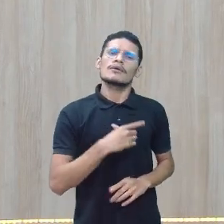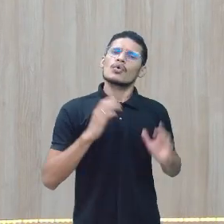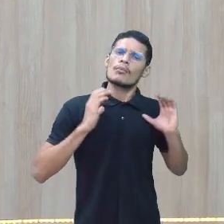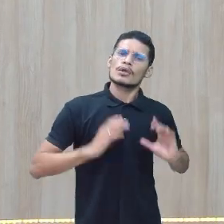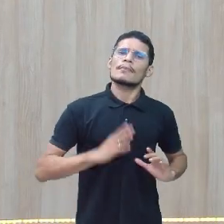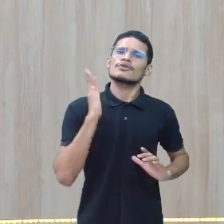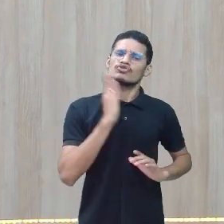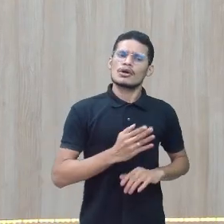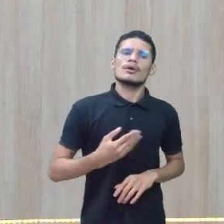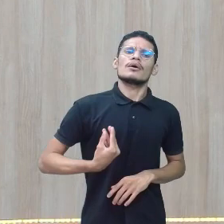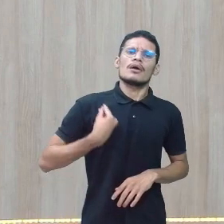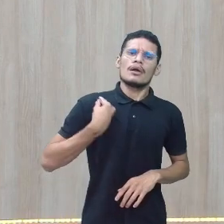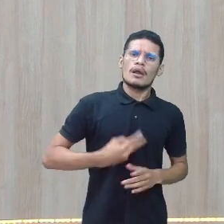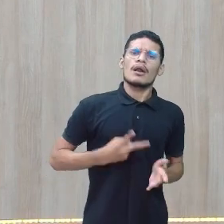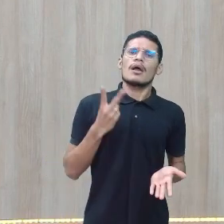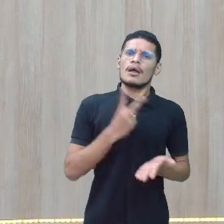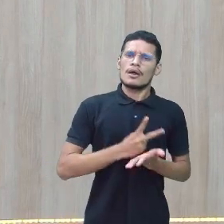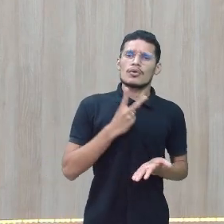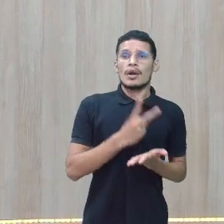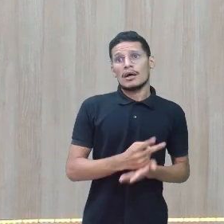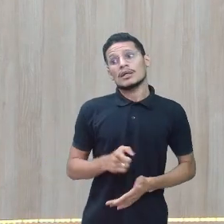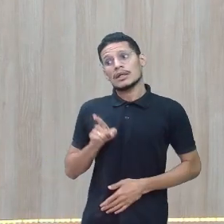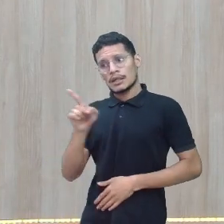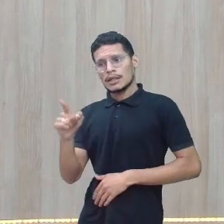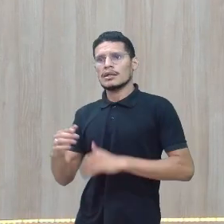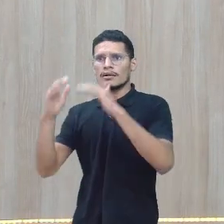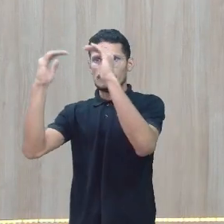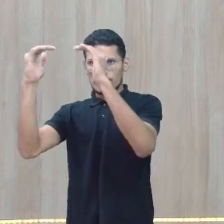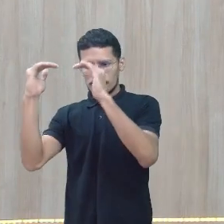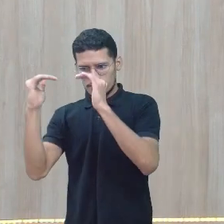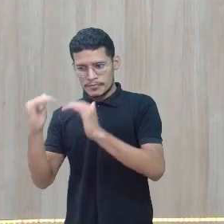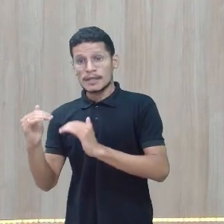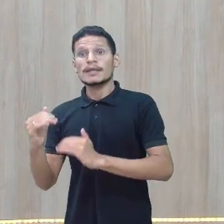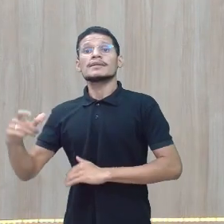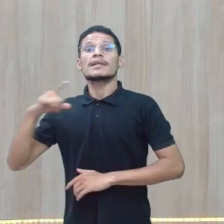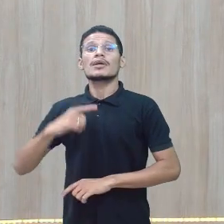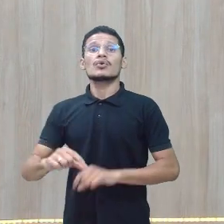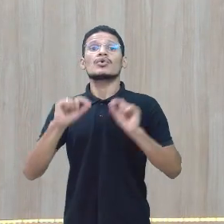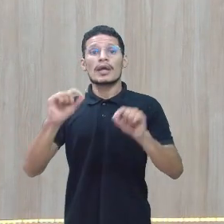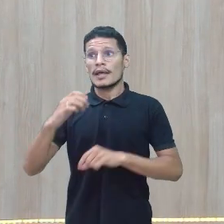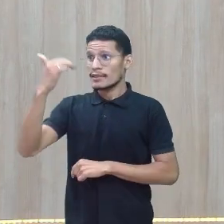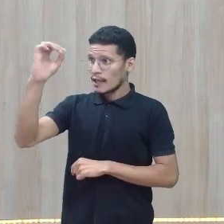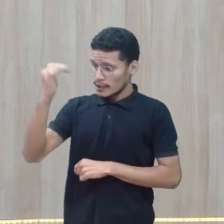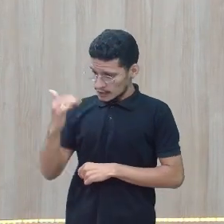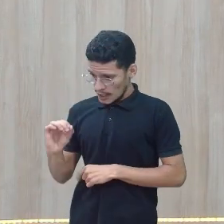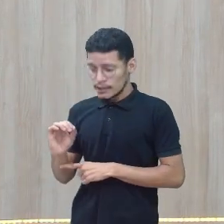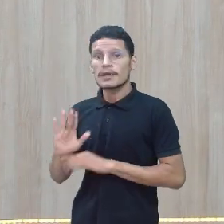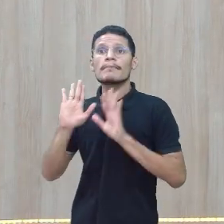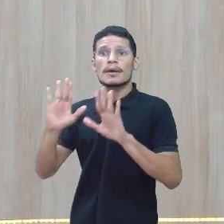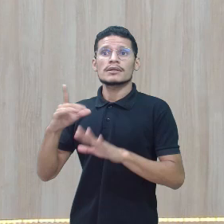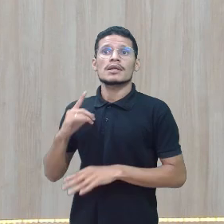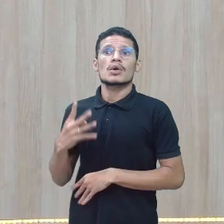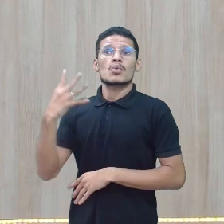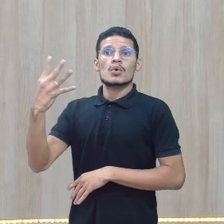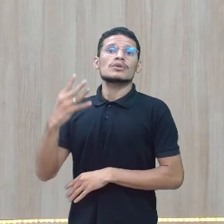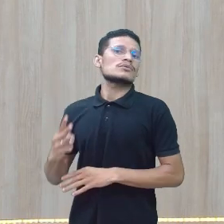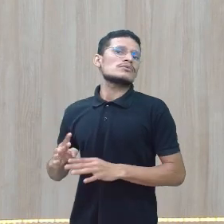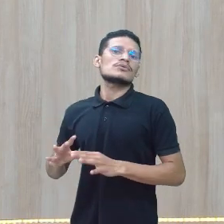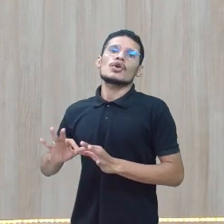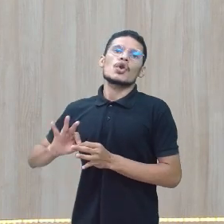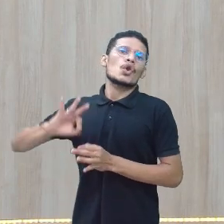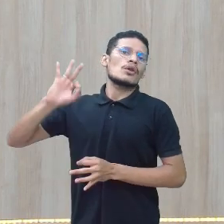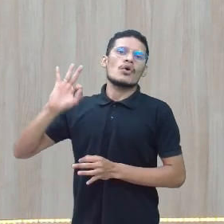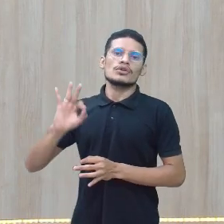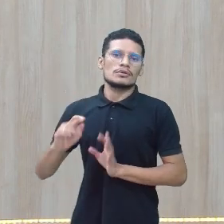mais regular. Se a gente observa as notas dele, a gente tem que ele tem 10 e 10, mas tem 4, que está bem longe dessa média,